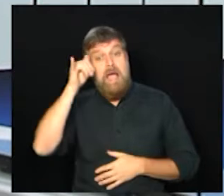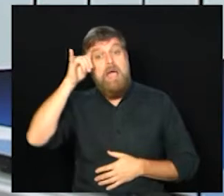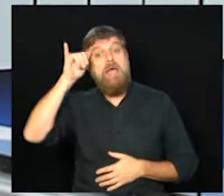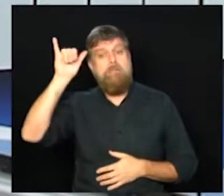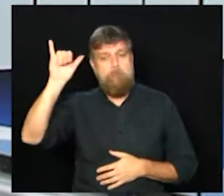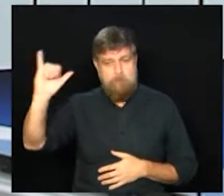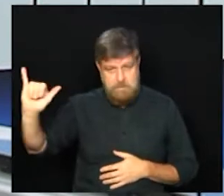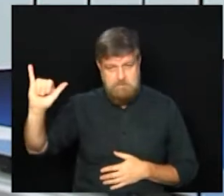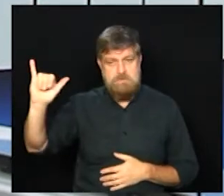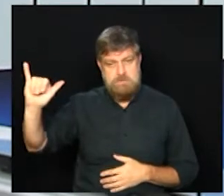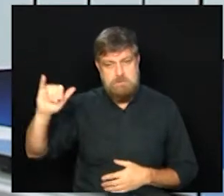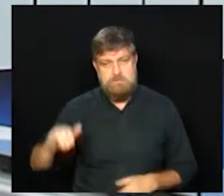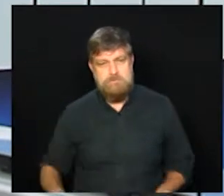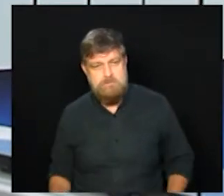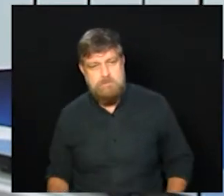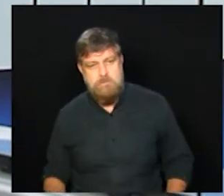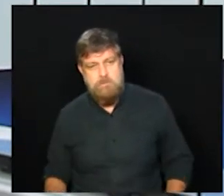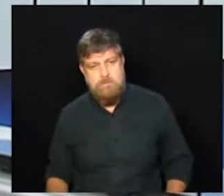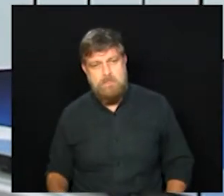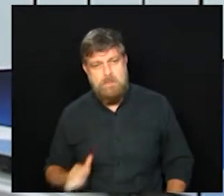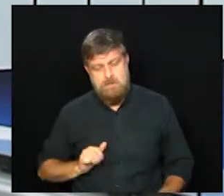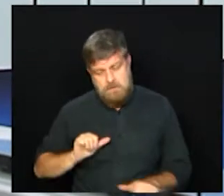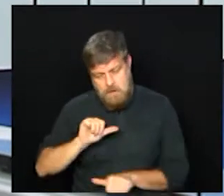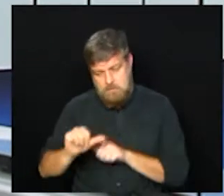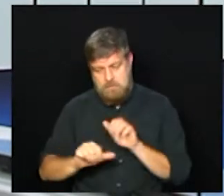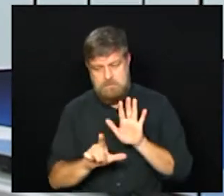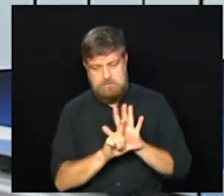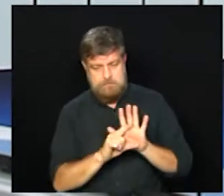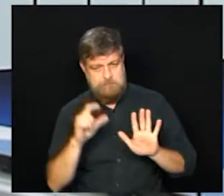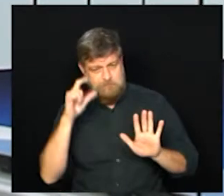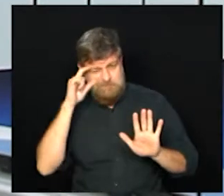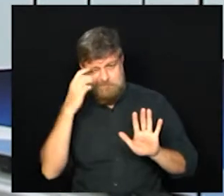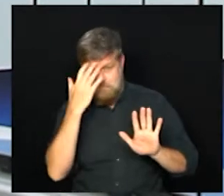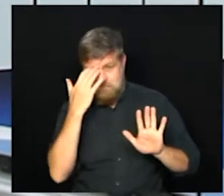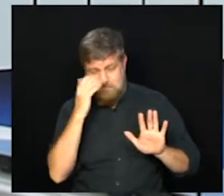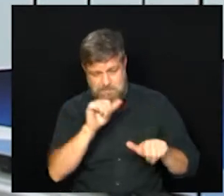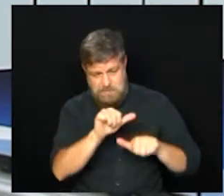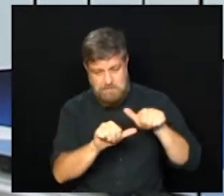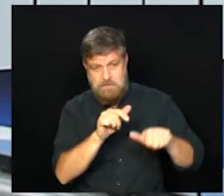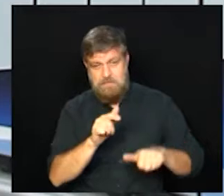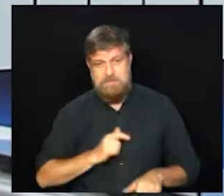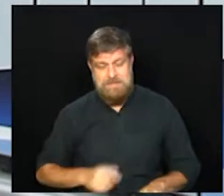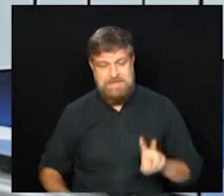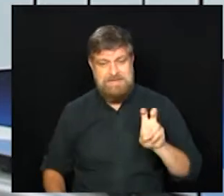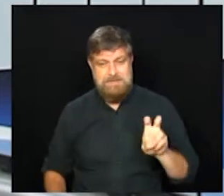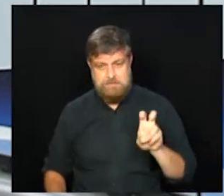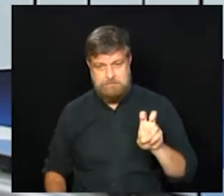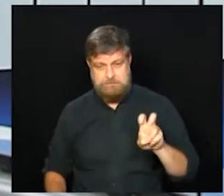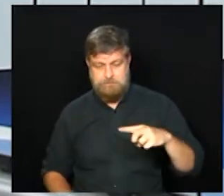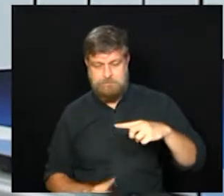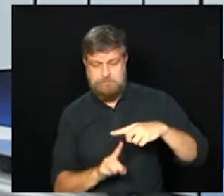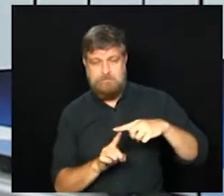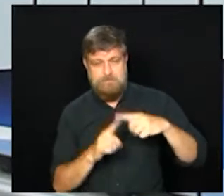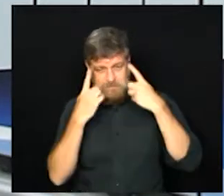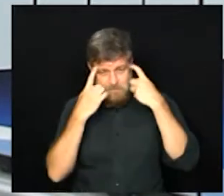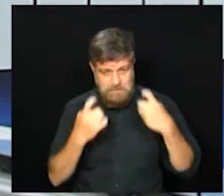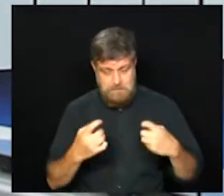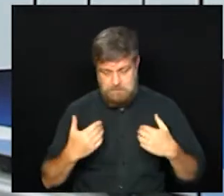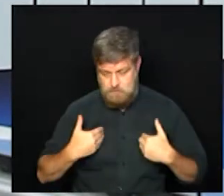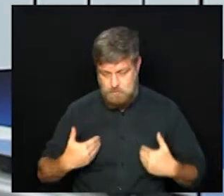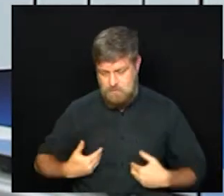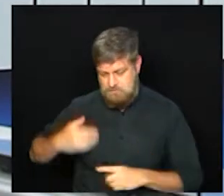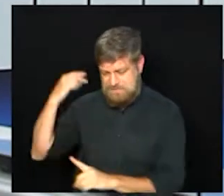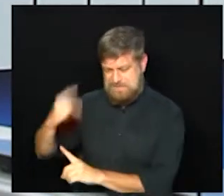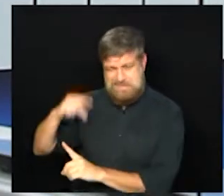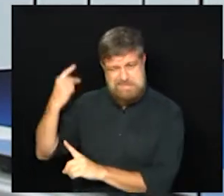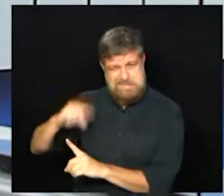exatamente. Essa é uma mudança na Lei Maria da Penha, porque nós temos 5 tipos de violência. Claro que a física